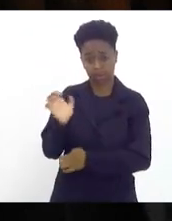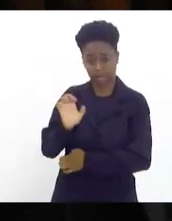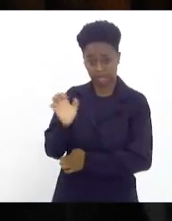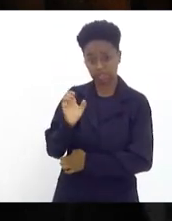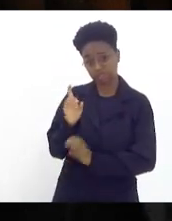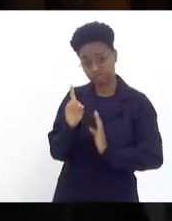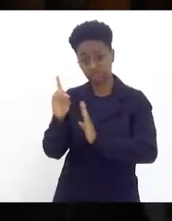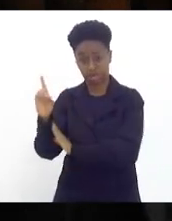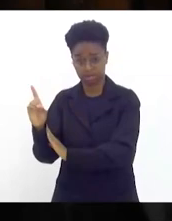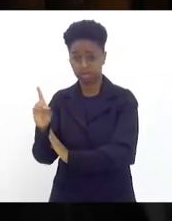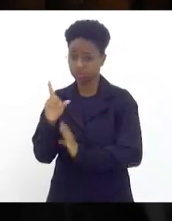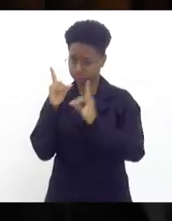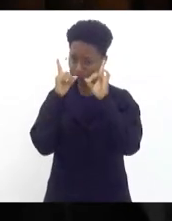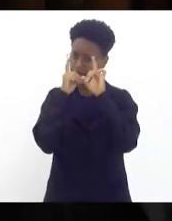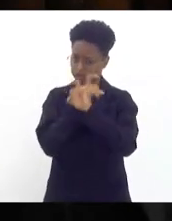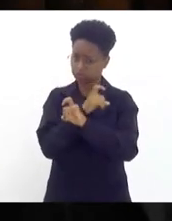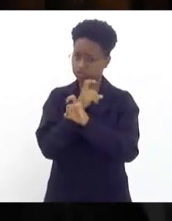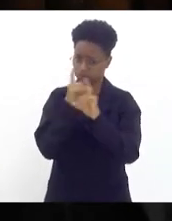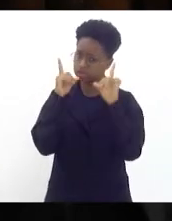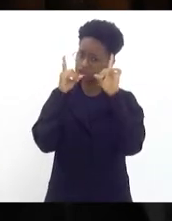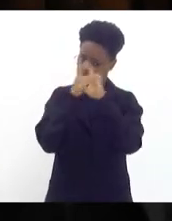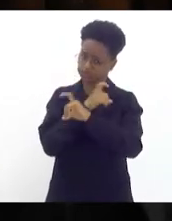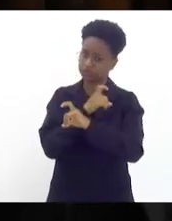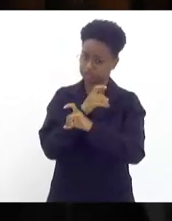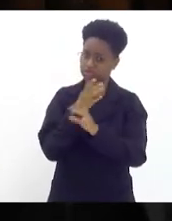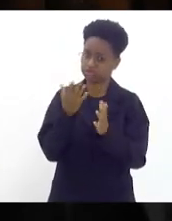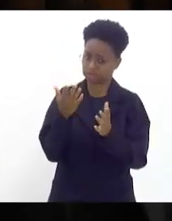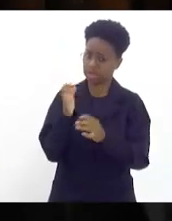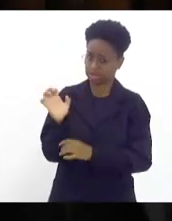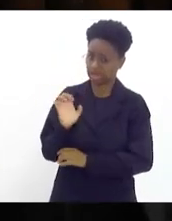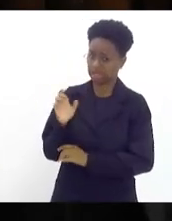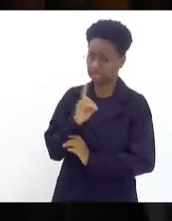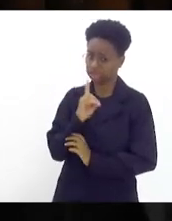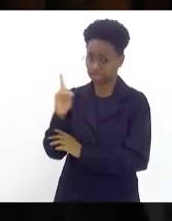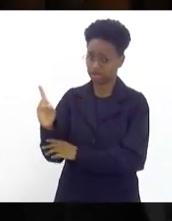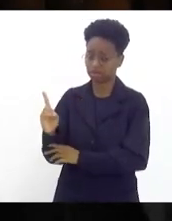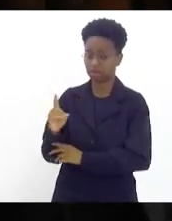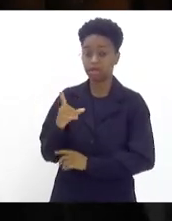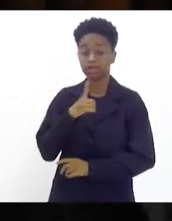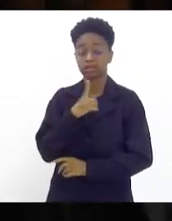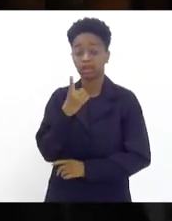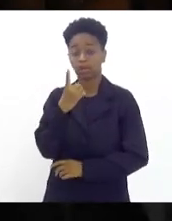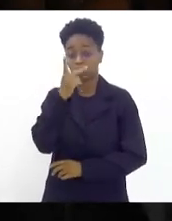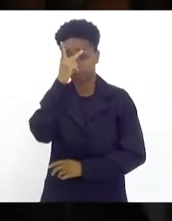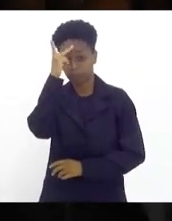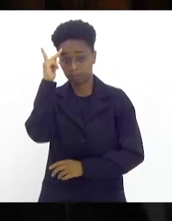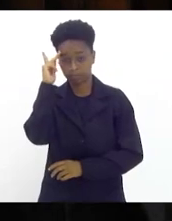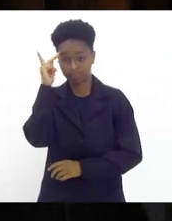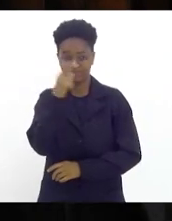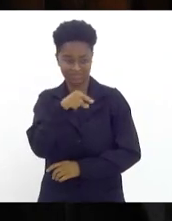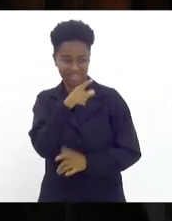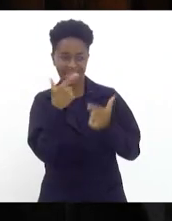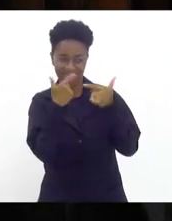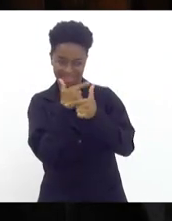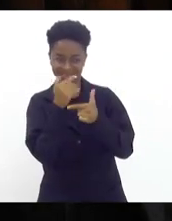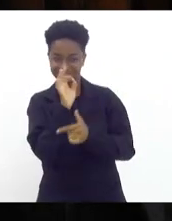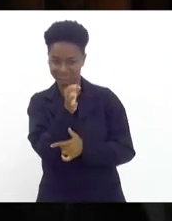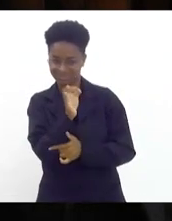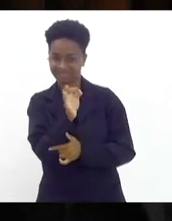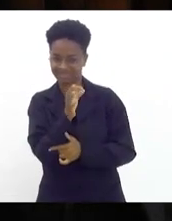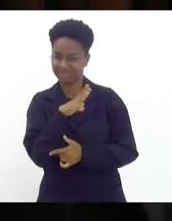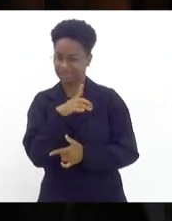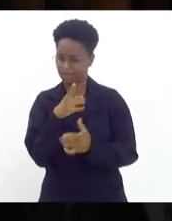que é difícil seguir a direita hein é difícil complicado para caramba isso aqui direito tem um tem um cara tava rindo né Tem um monte